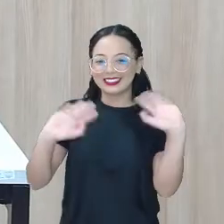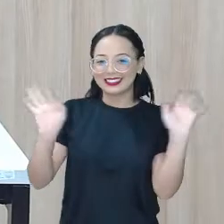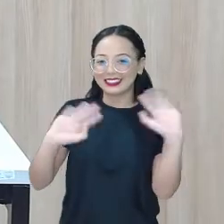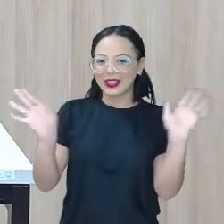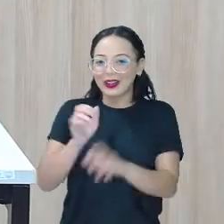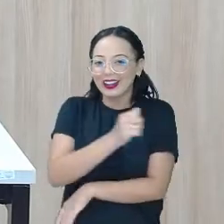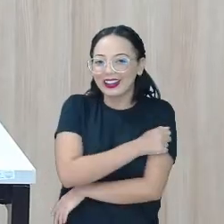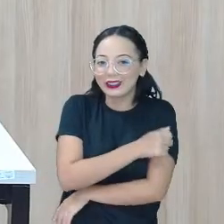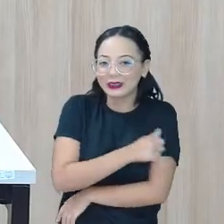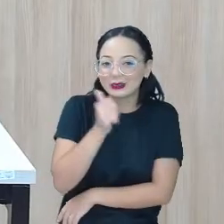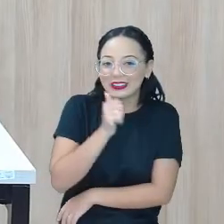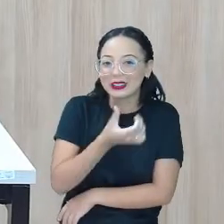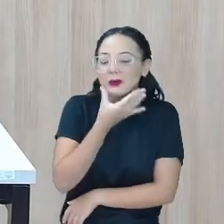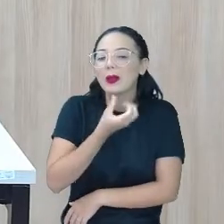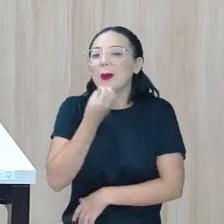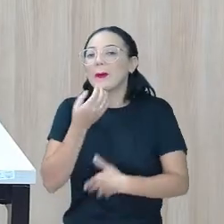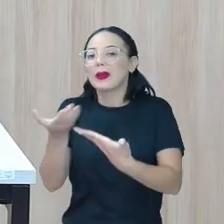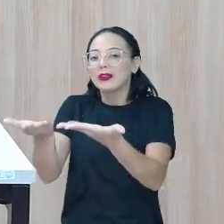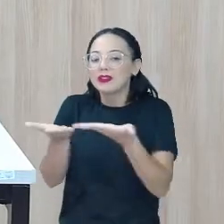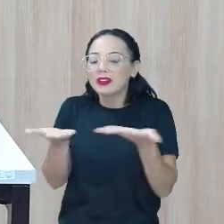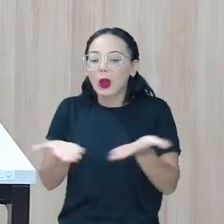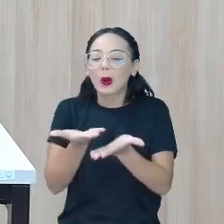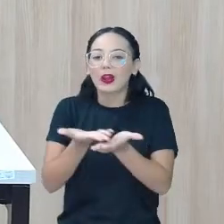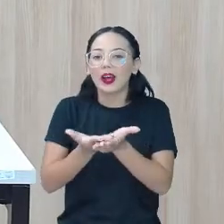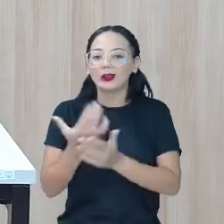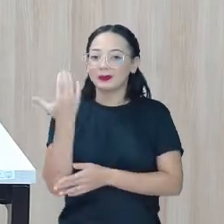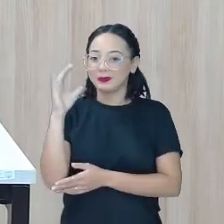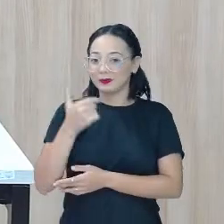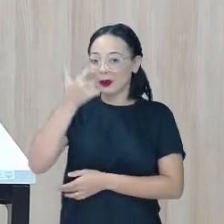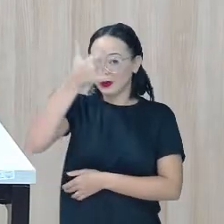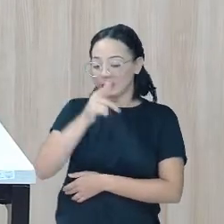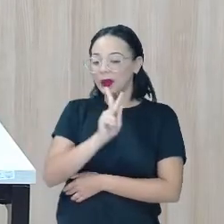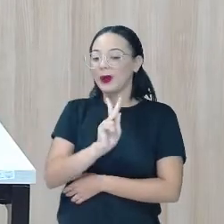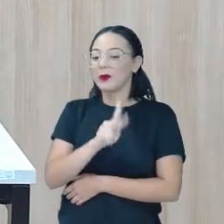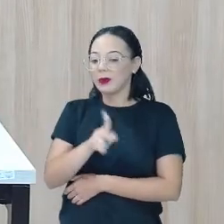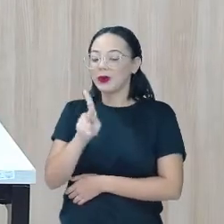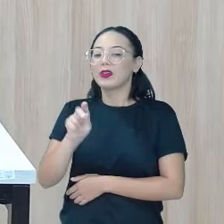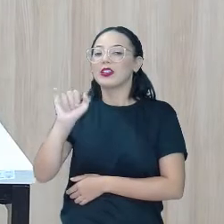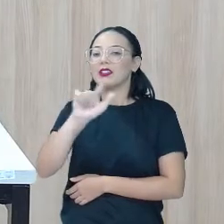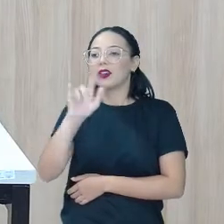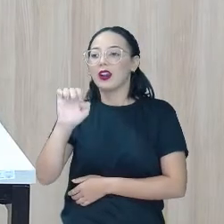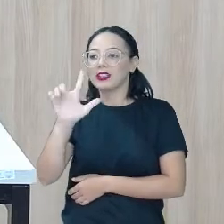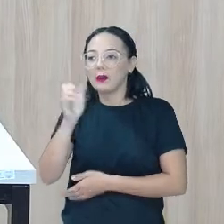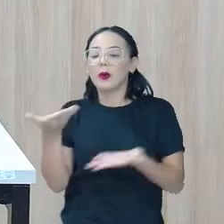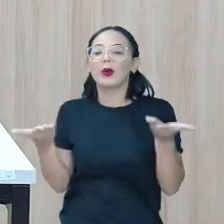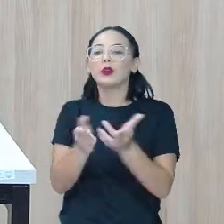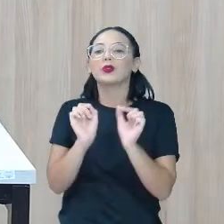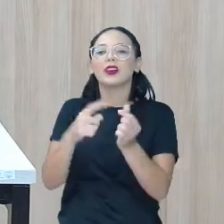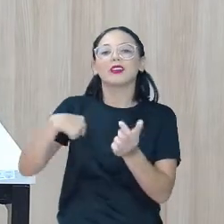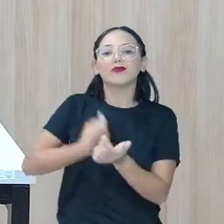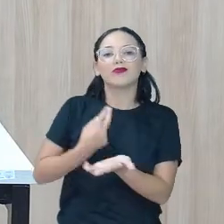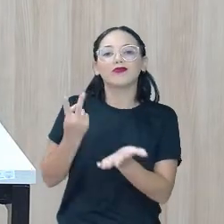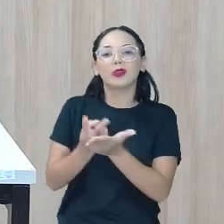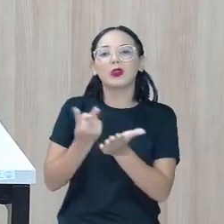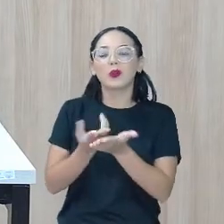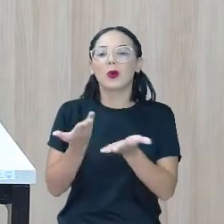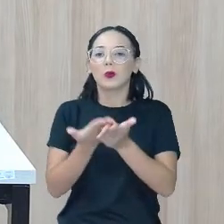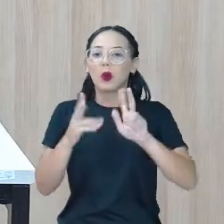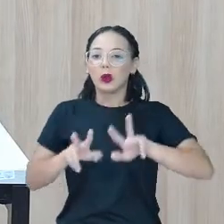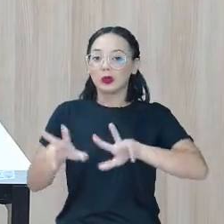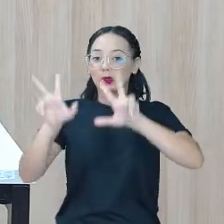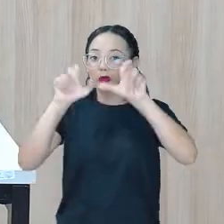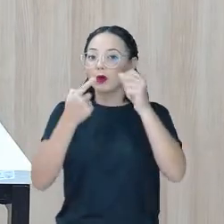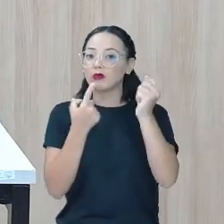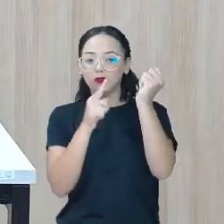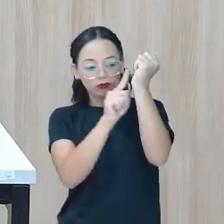Olá, alunos e alunas, bem-vindo a mais uma aula de ciência. Eu sou a professora Isabel e hoje nós vamos continuar com a aula a respeito